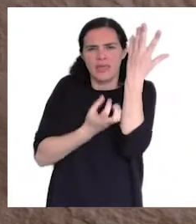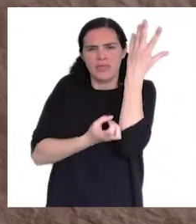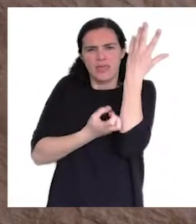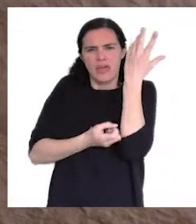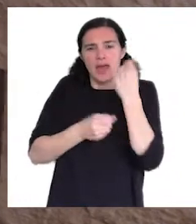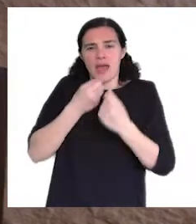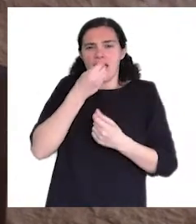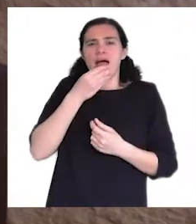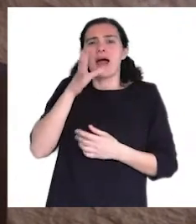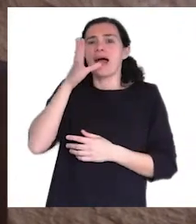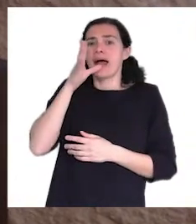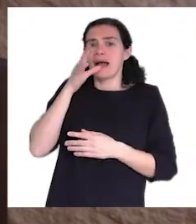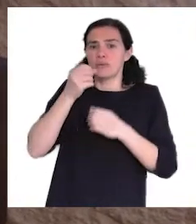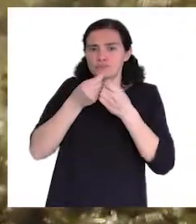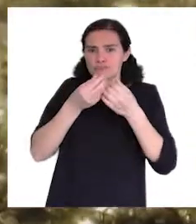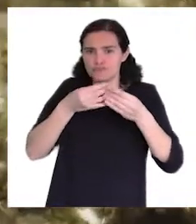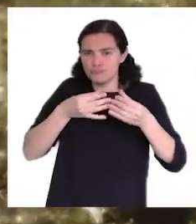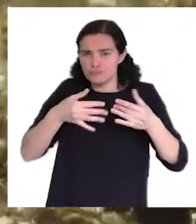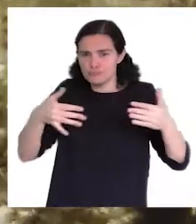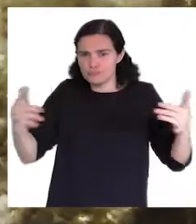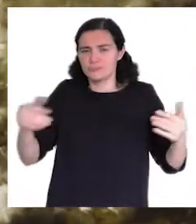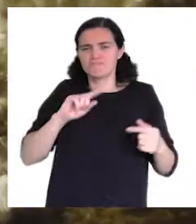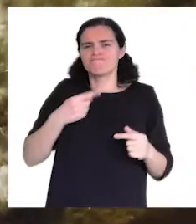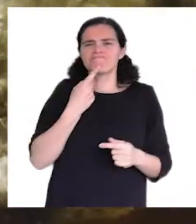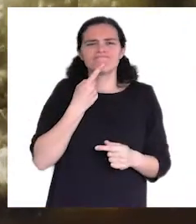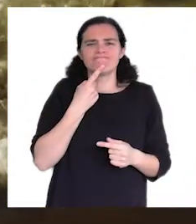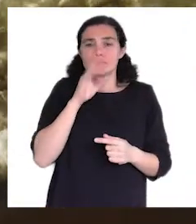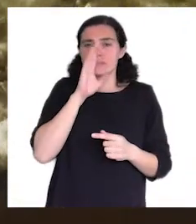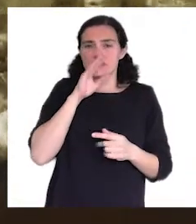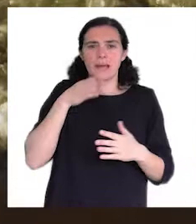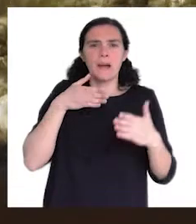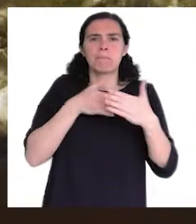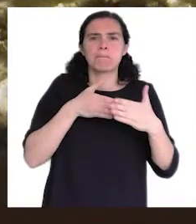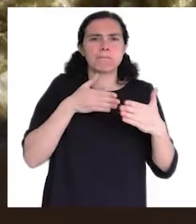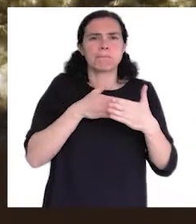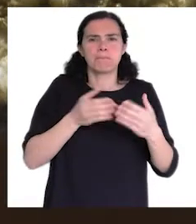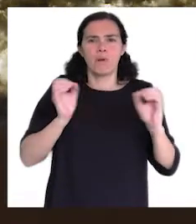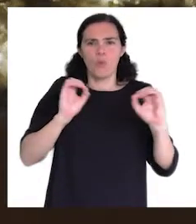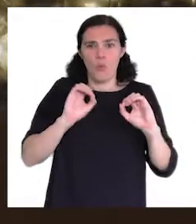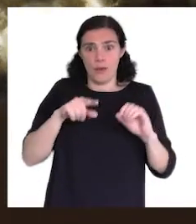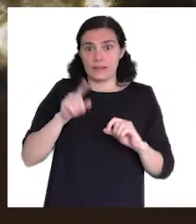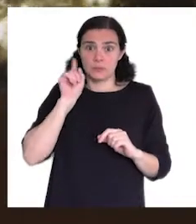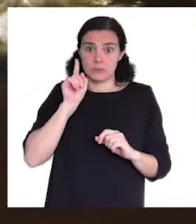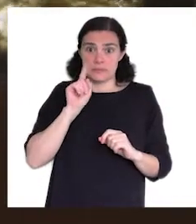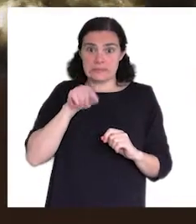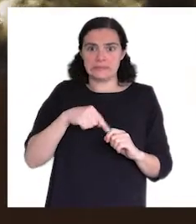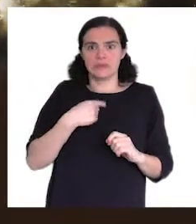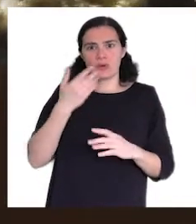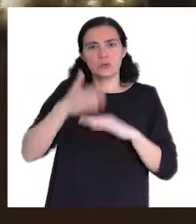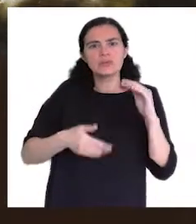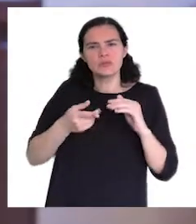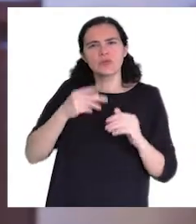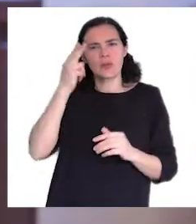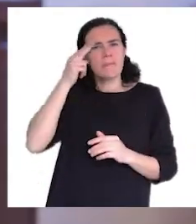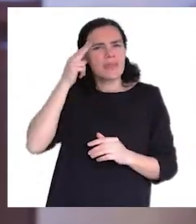efeito esponja, e, portanto, a água que escorre, nós apercebemos-nos que não tendo essa barreira, e um caso muito fulcral foi aquilo que